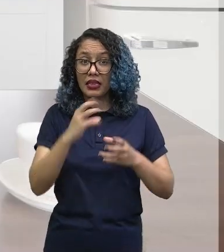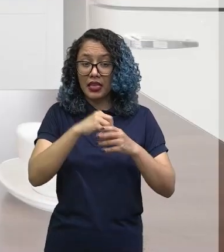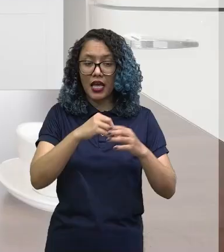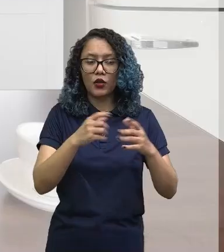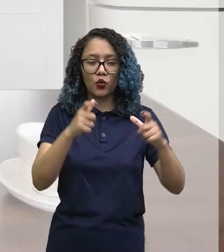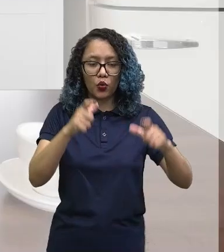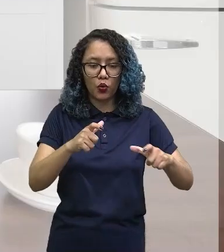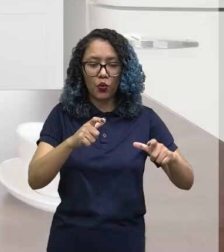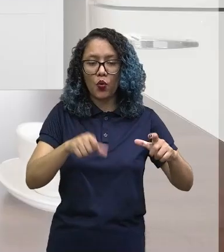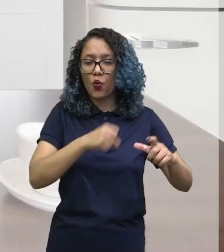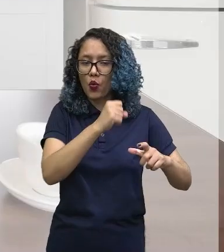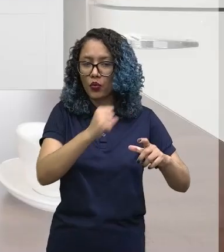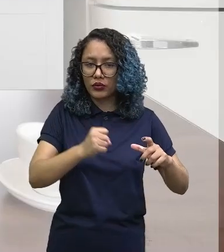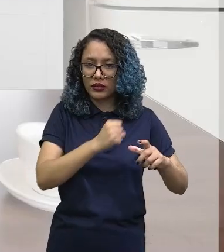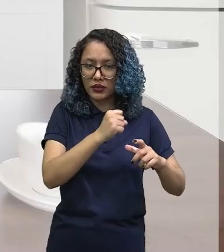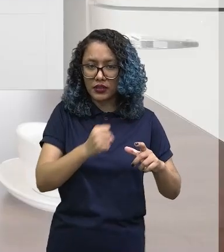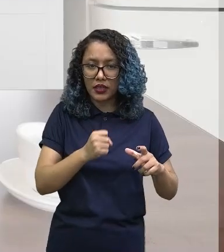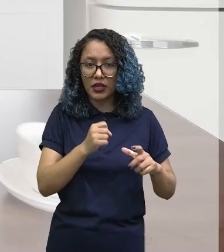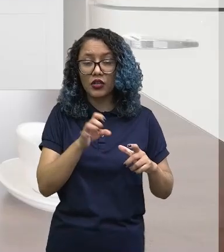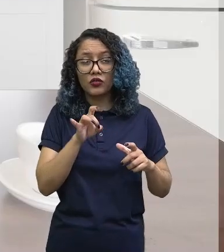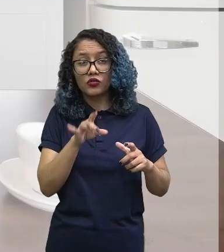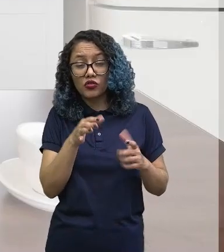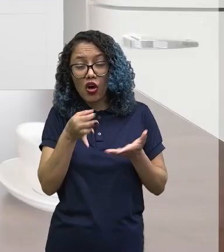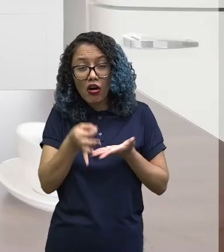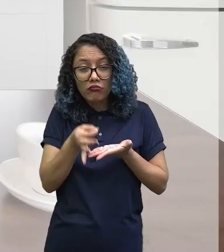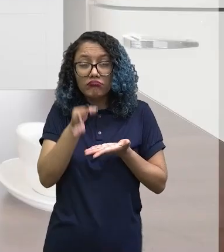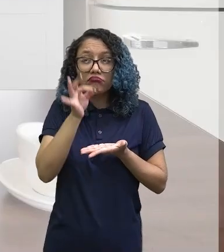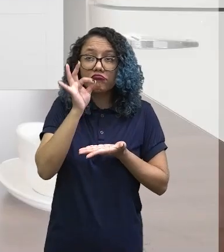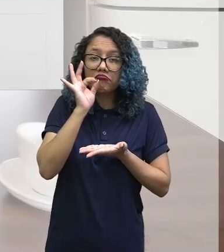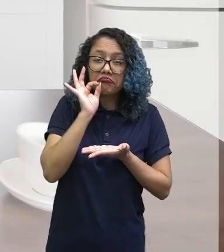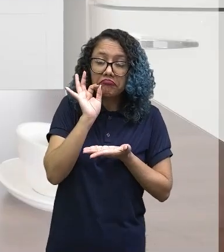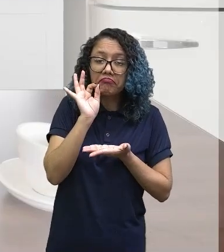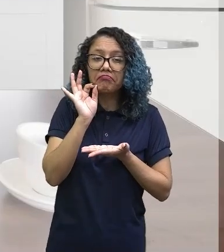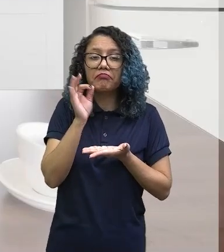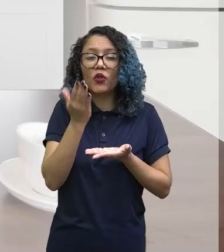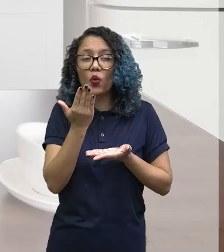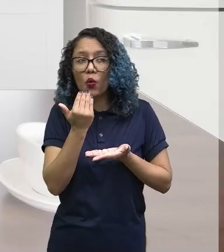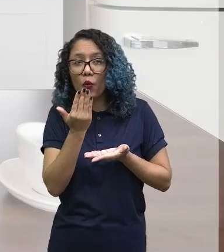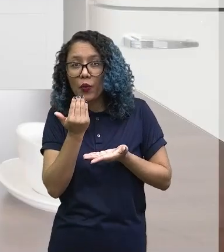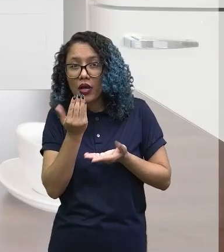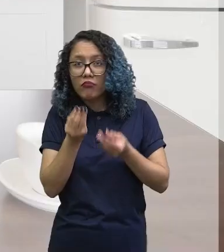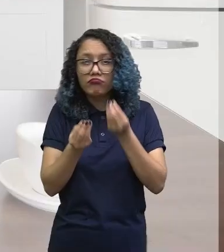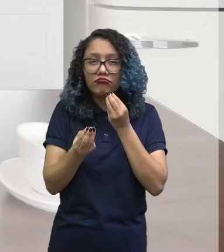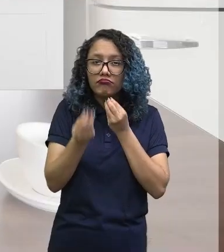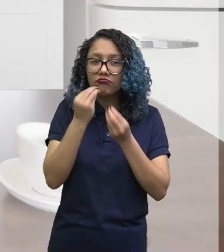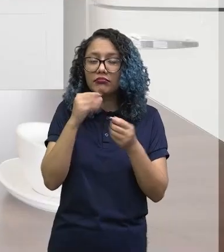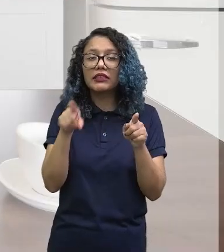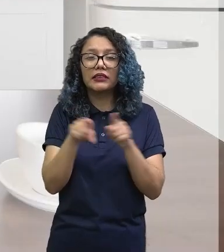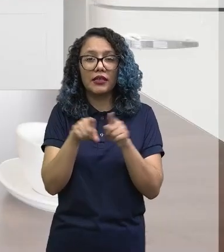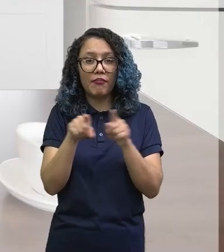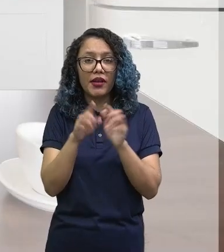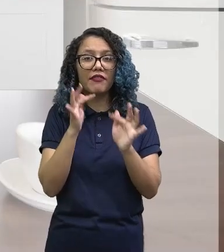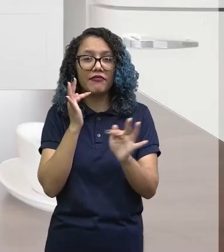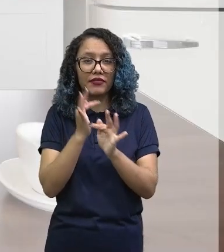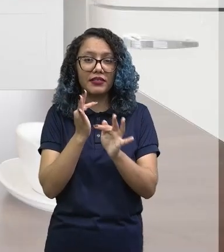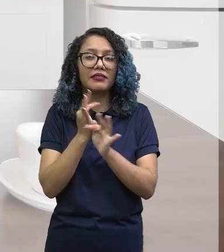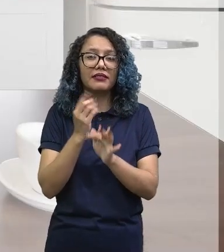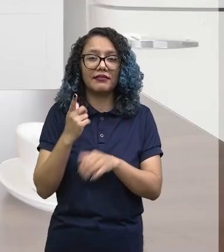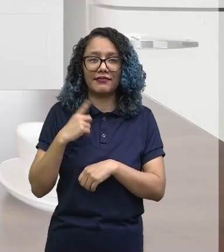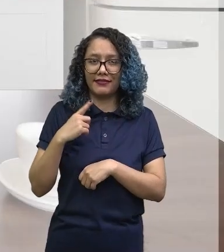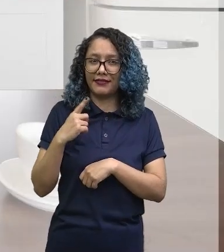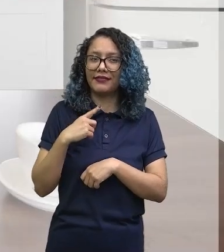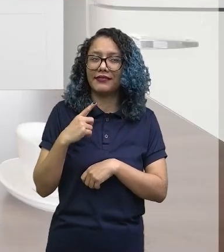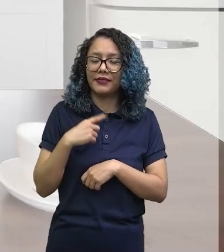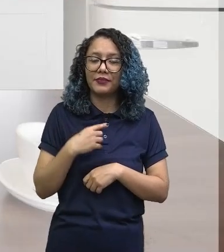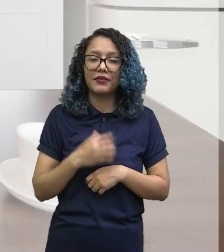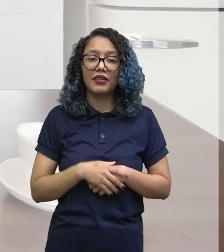num simples fato de estarmos tomando um café, se alimentando, também tem física, pessoal? E